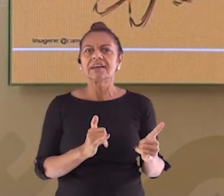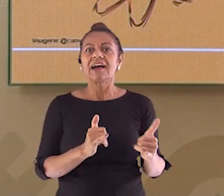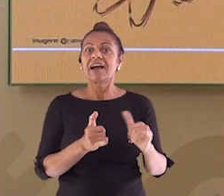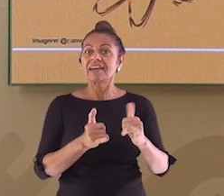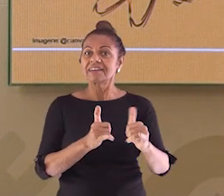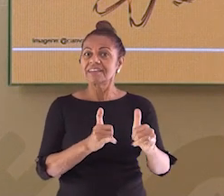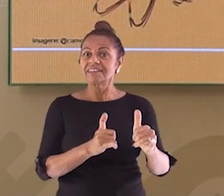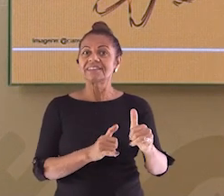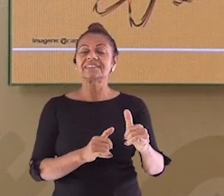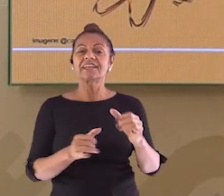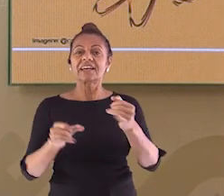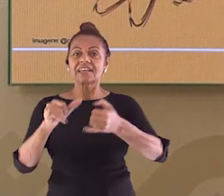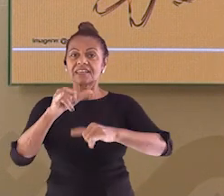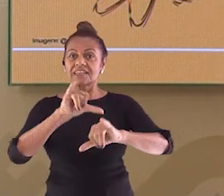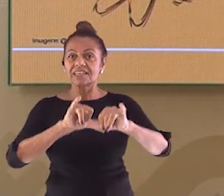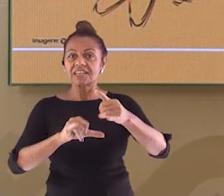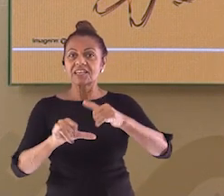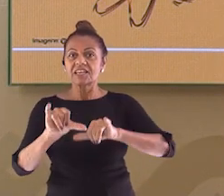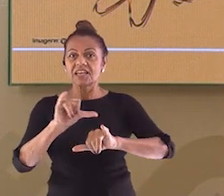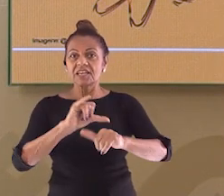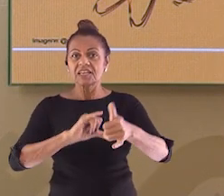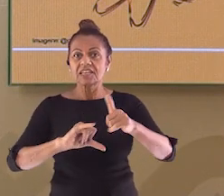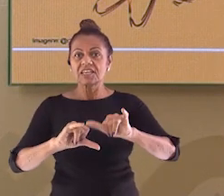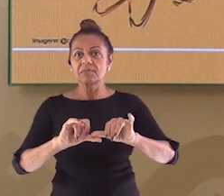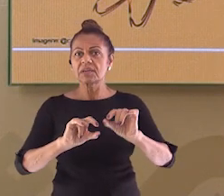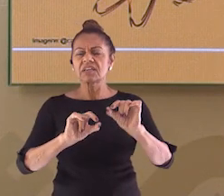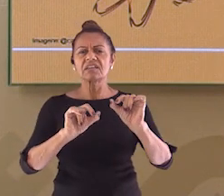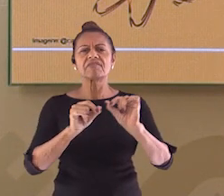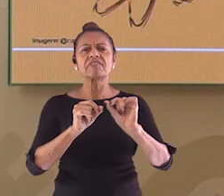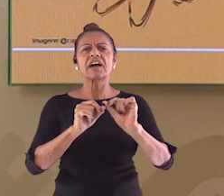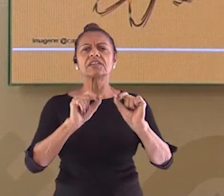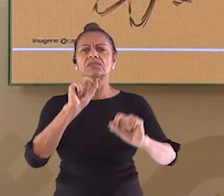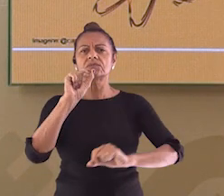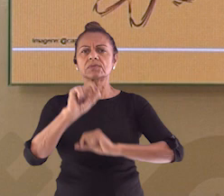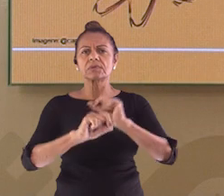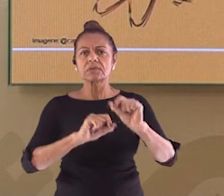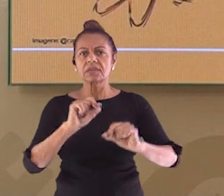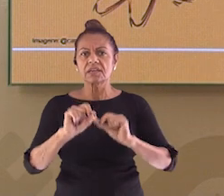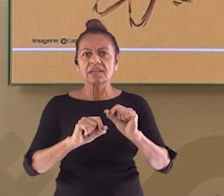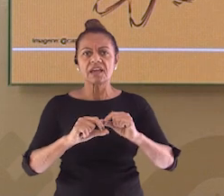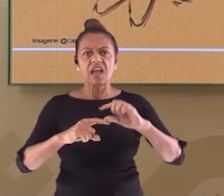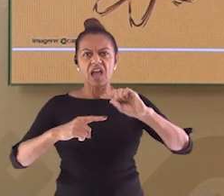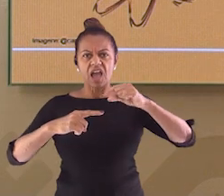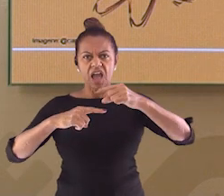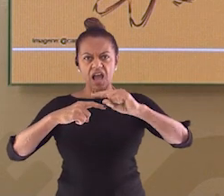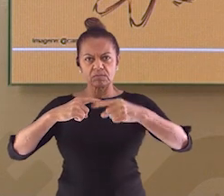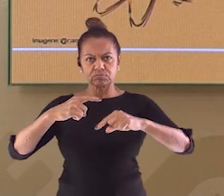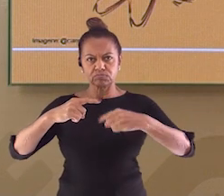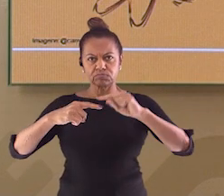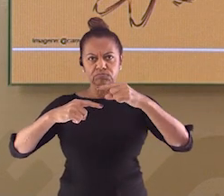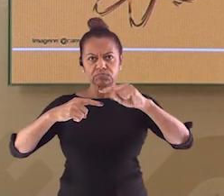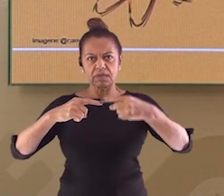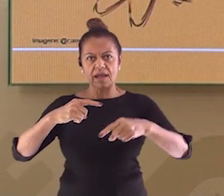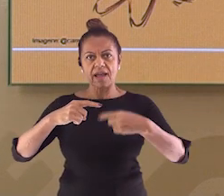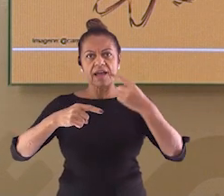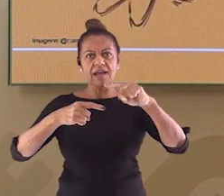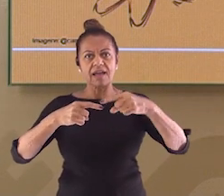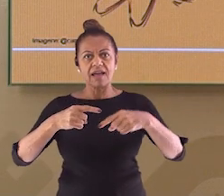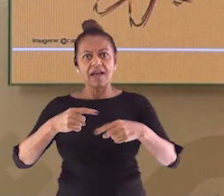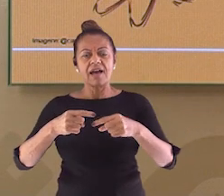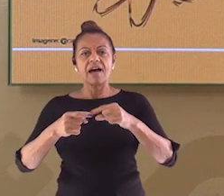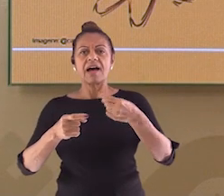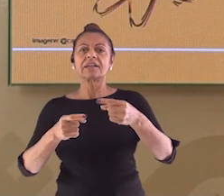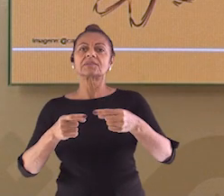energia química, que é proveniente da quebra de ligações entre átomos. E essa energia é que nos